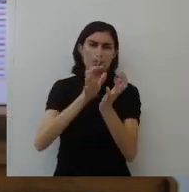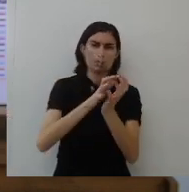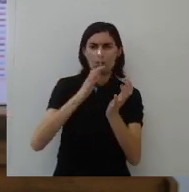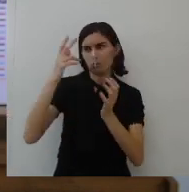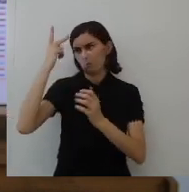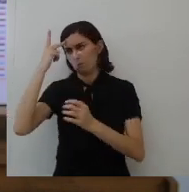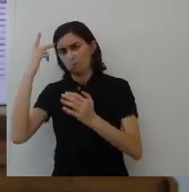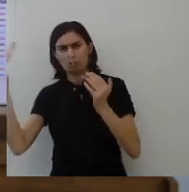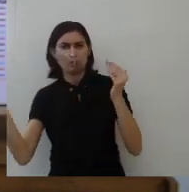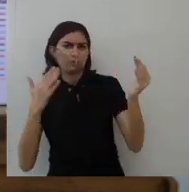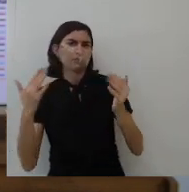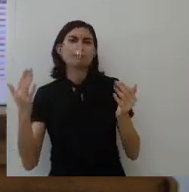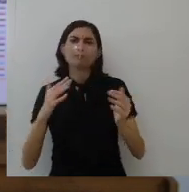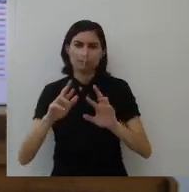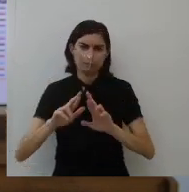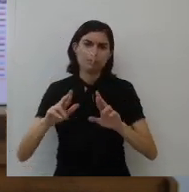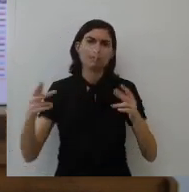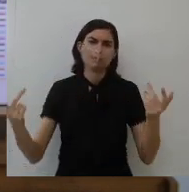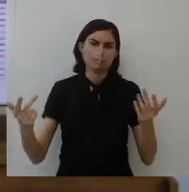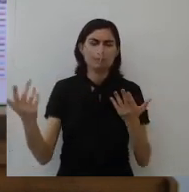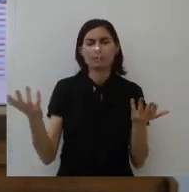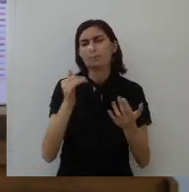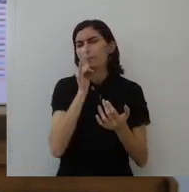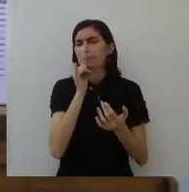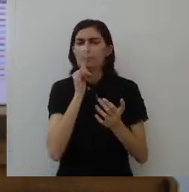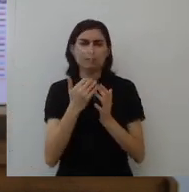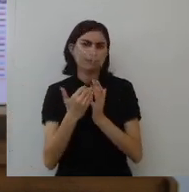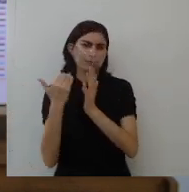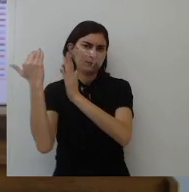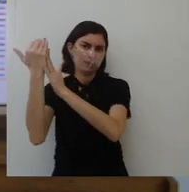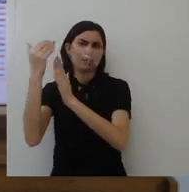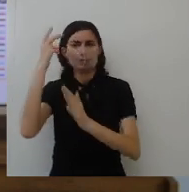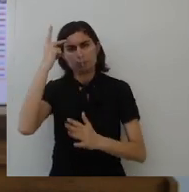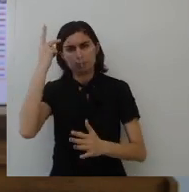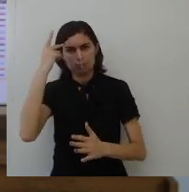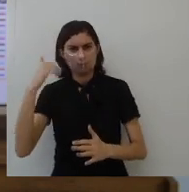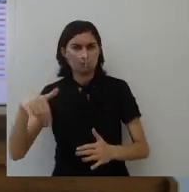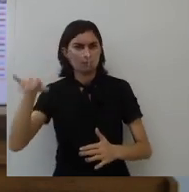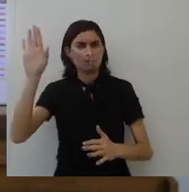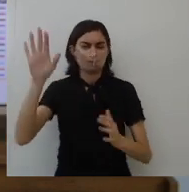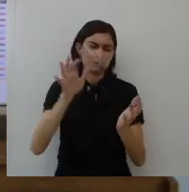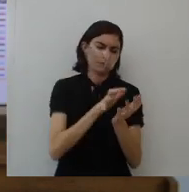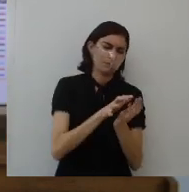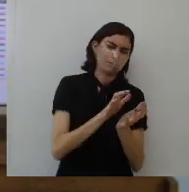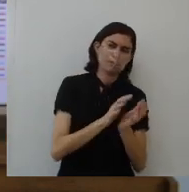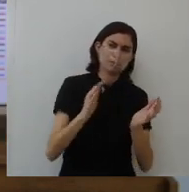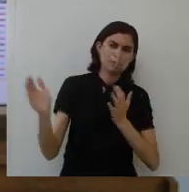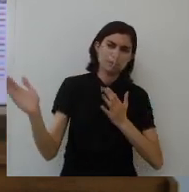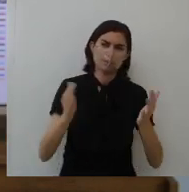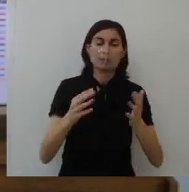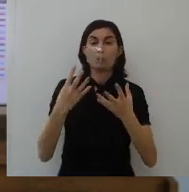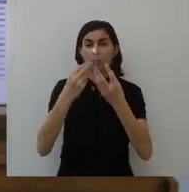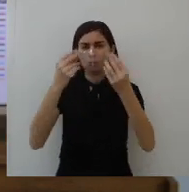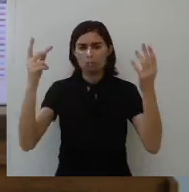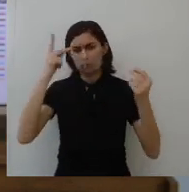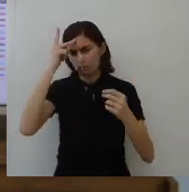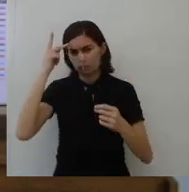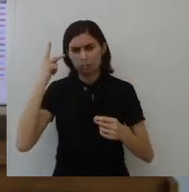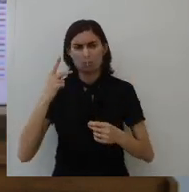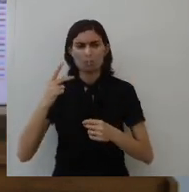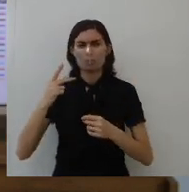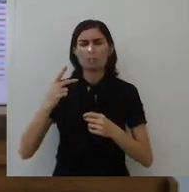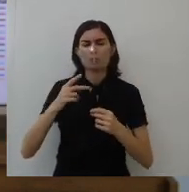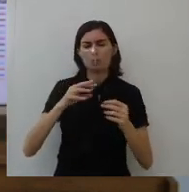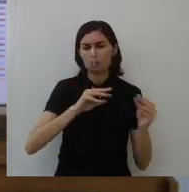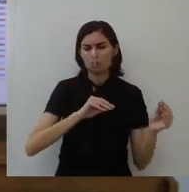Paulo, sempre se dá de uma forma no sentido mais São Paulo, Recife, né? Então, muita gente migrou e